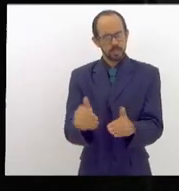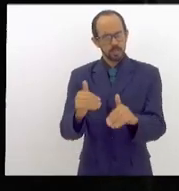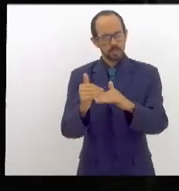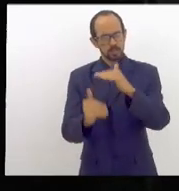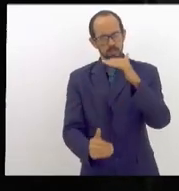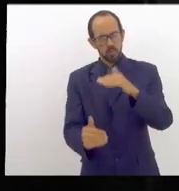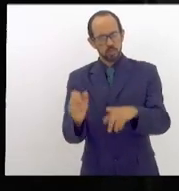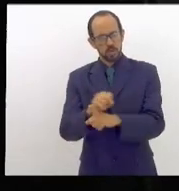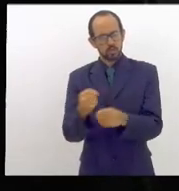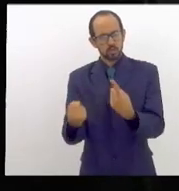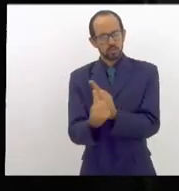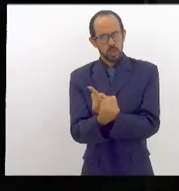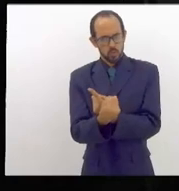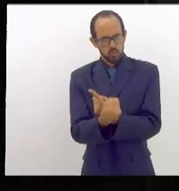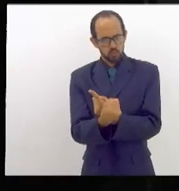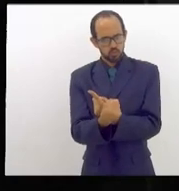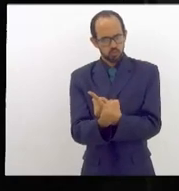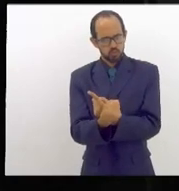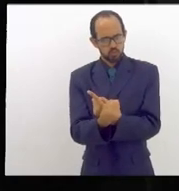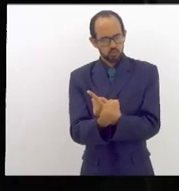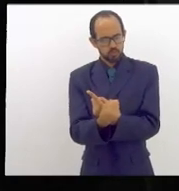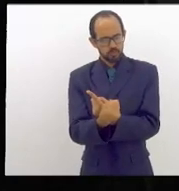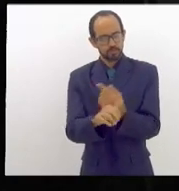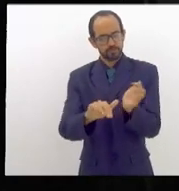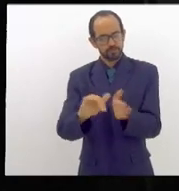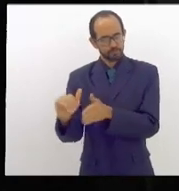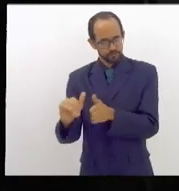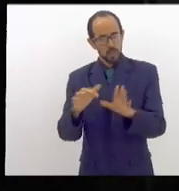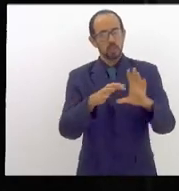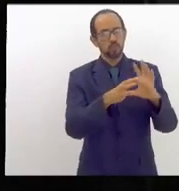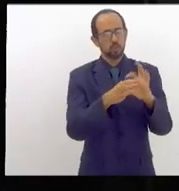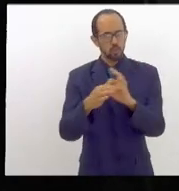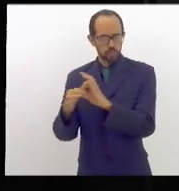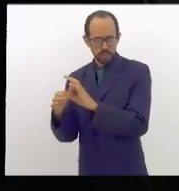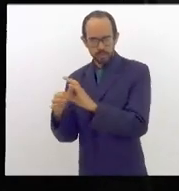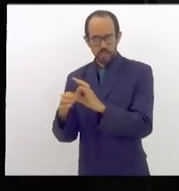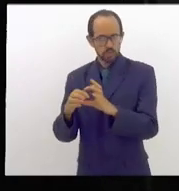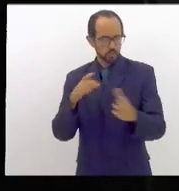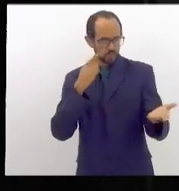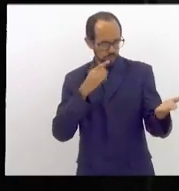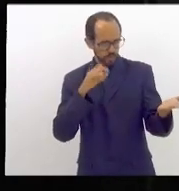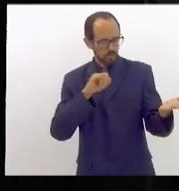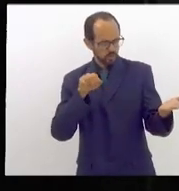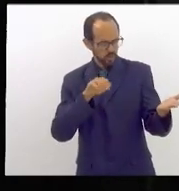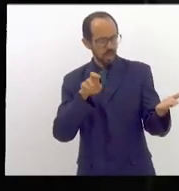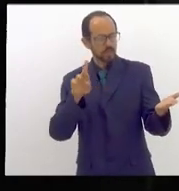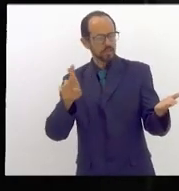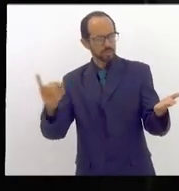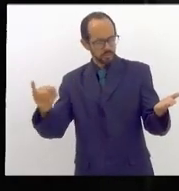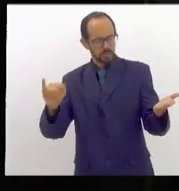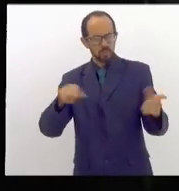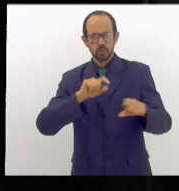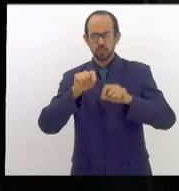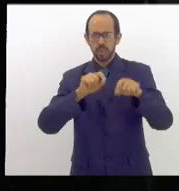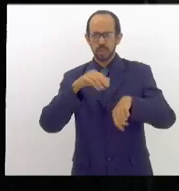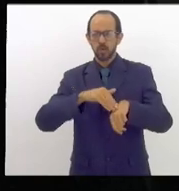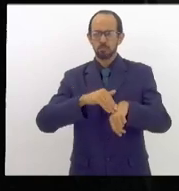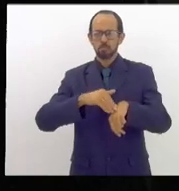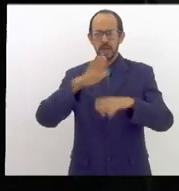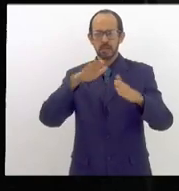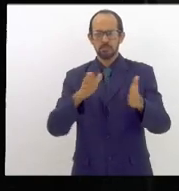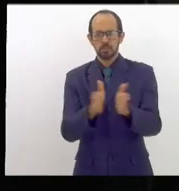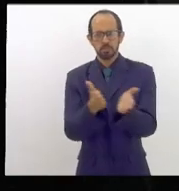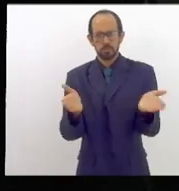não é nesse contexto especialmente Deputado Jari já falei sobre isso da discussão anterior com aumento da pobreza aumento da miséria enfim